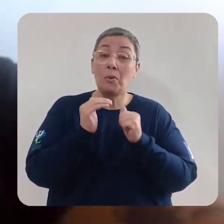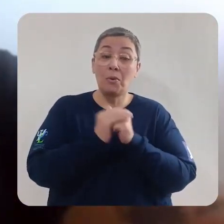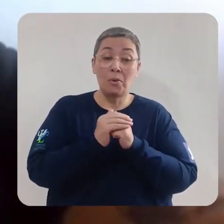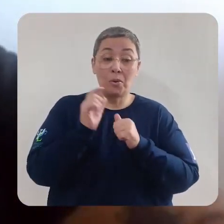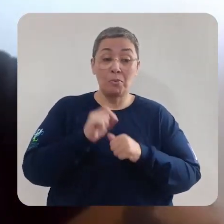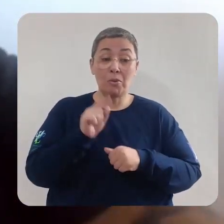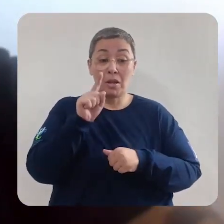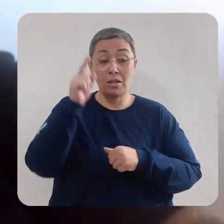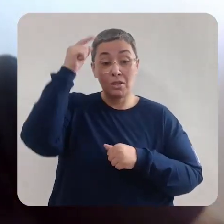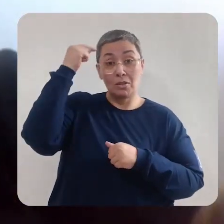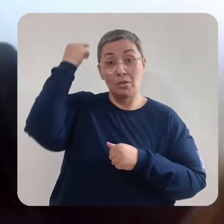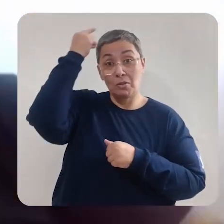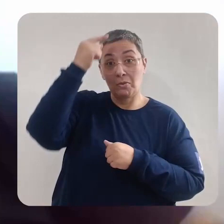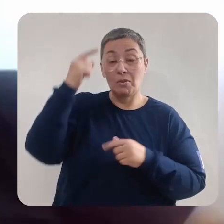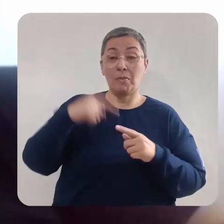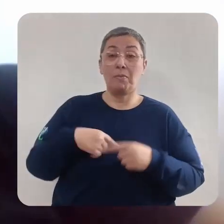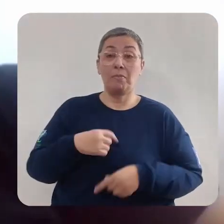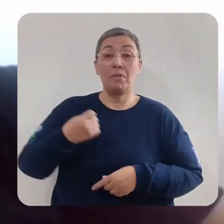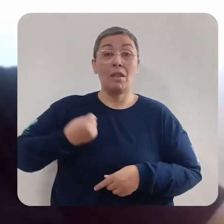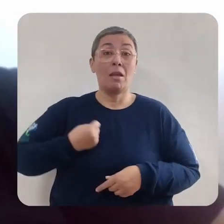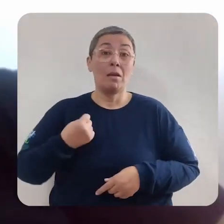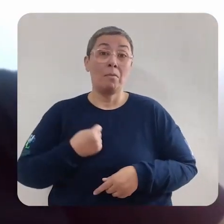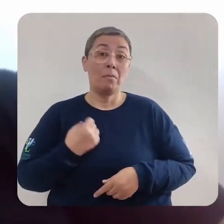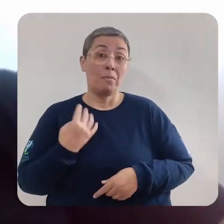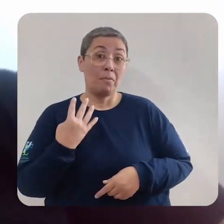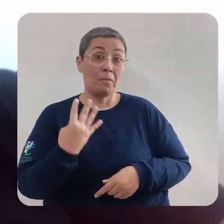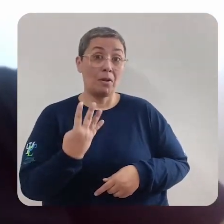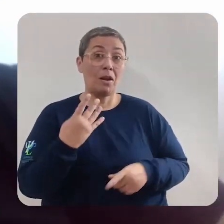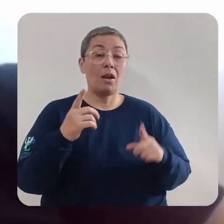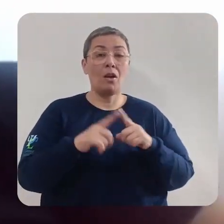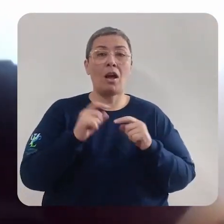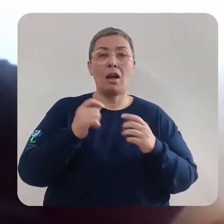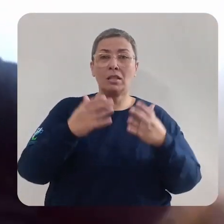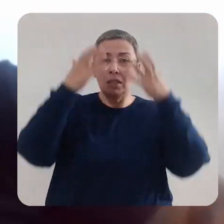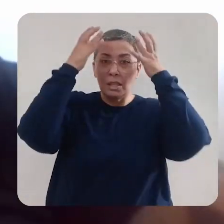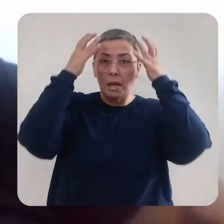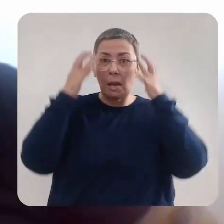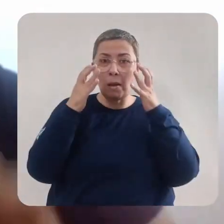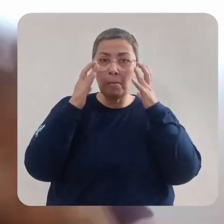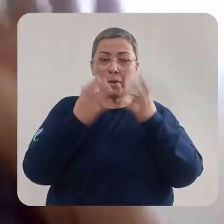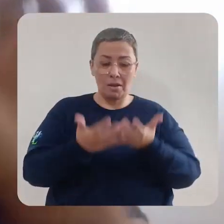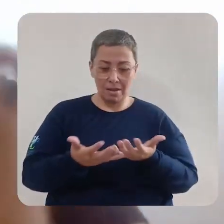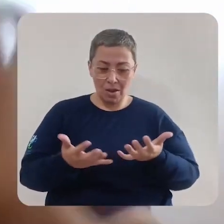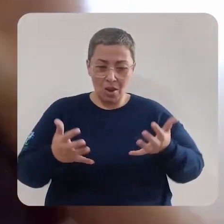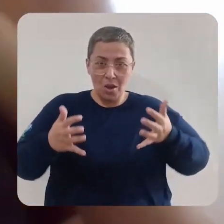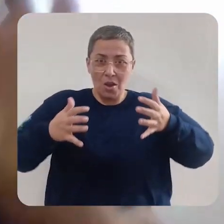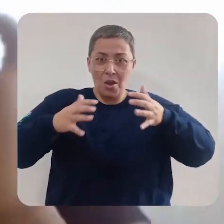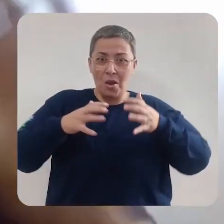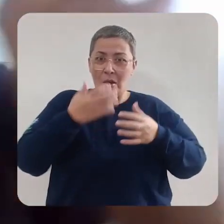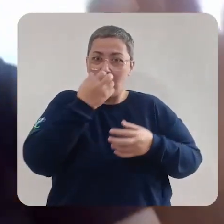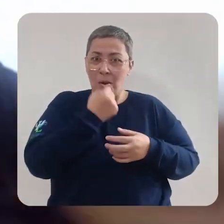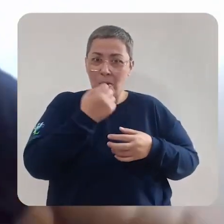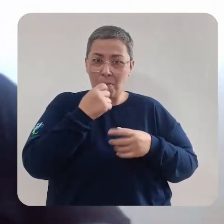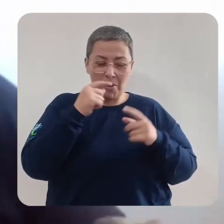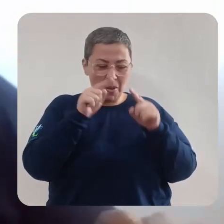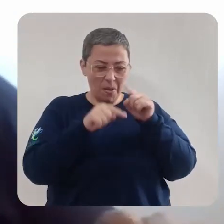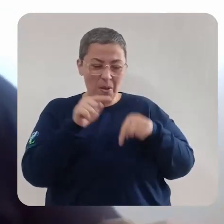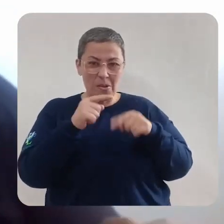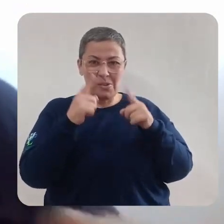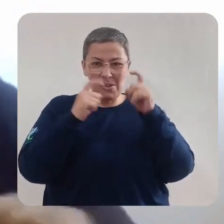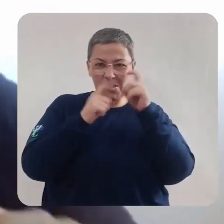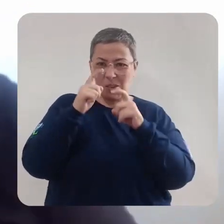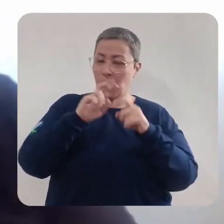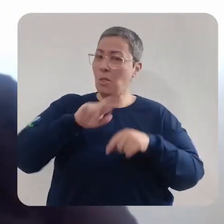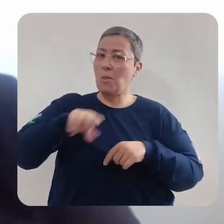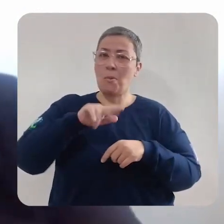as orações para os santos. Number 4. As cabeças de abóboras, aquelas que a gente vê esculpida com uma